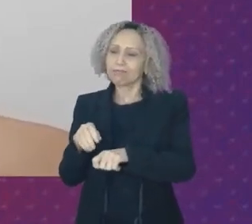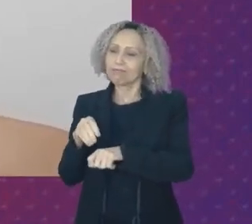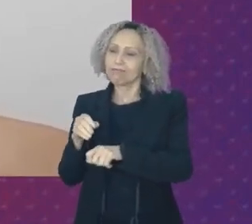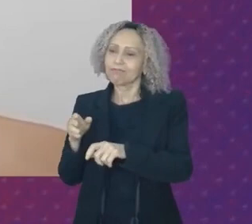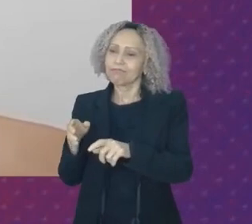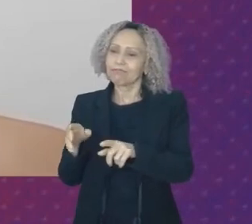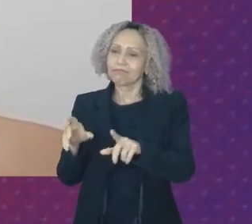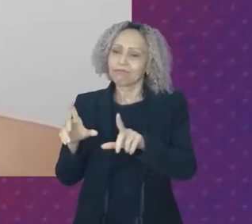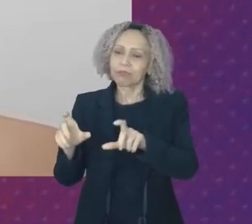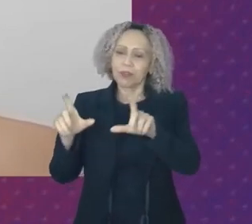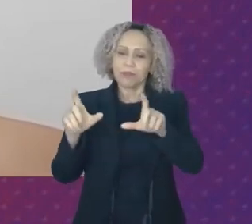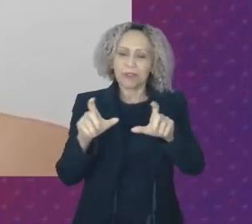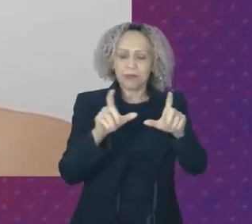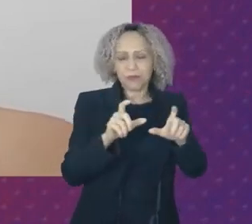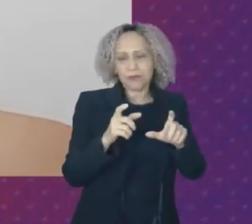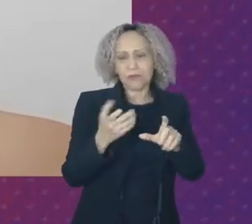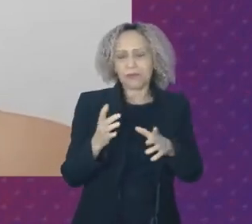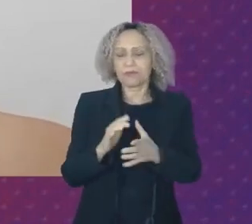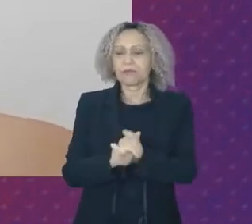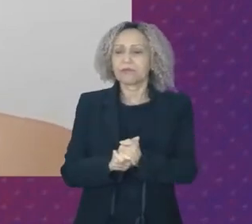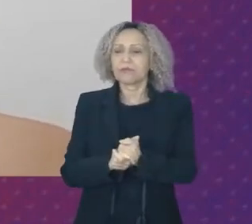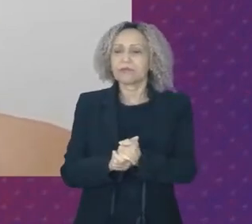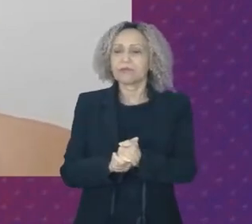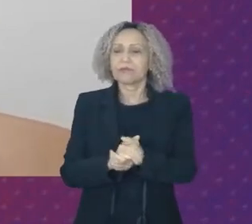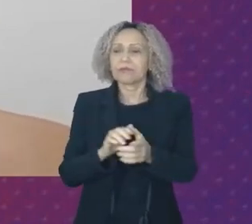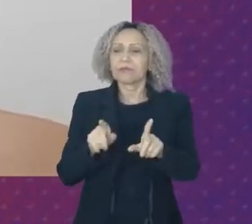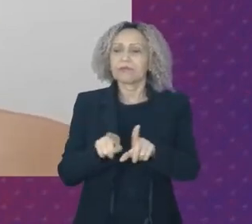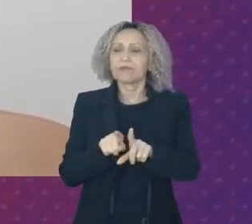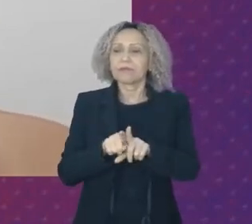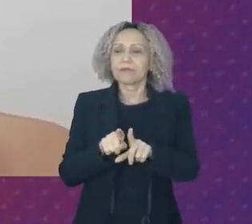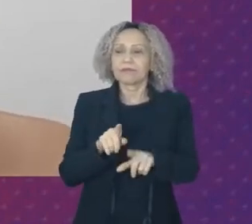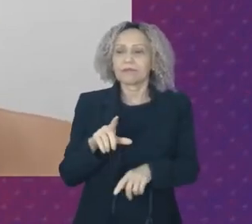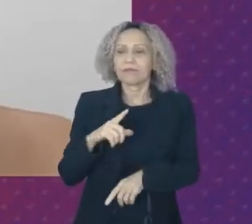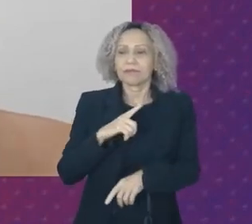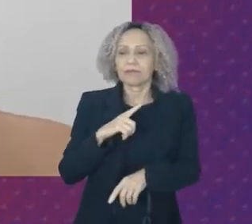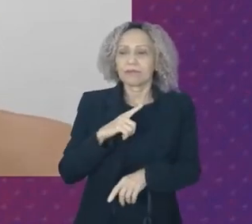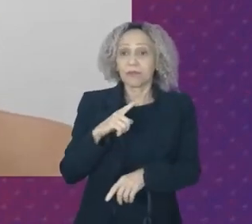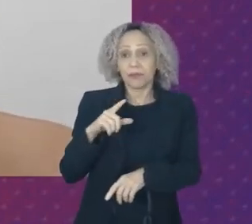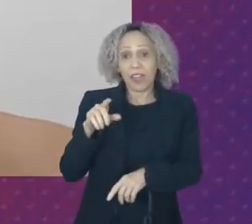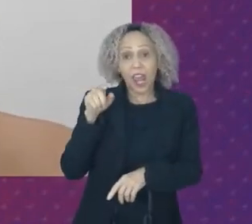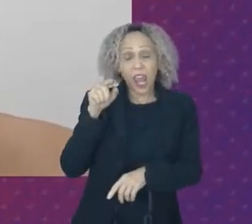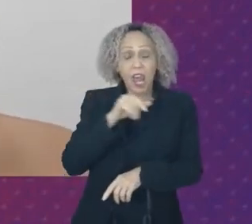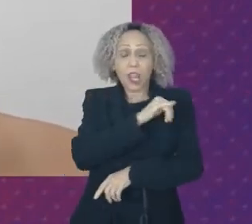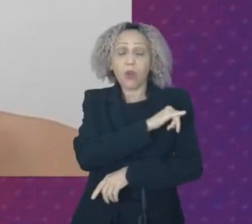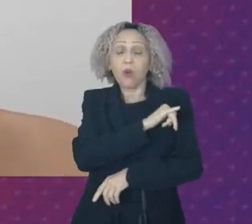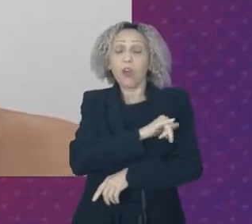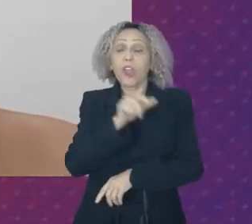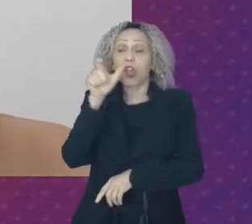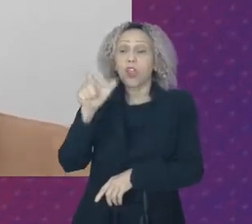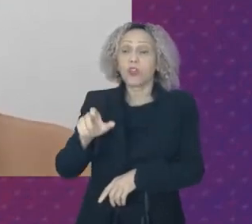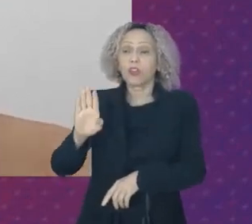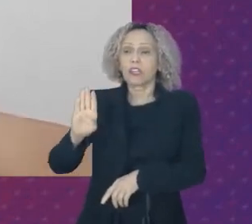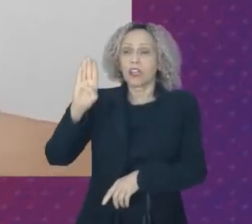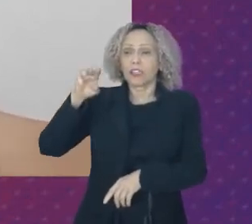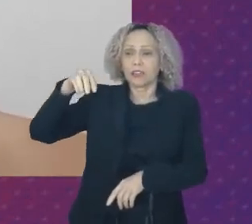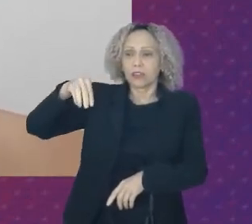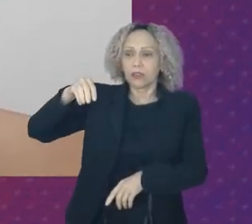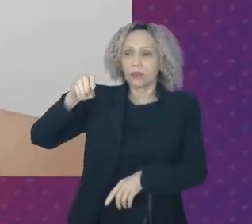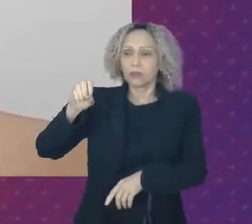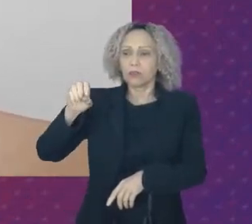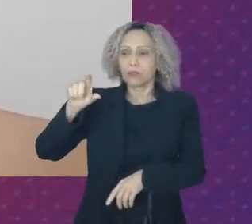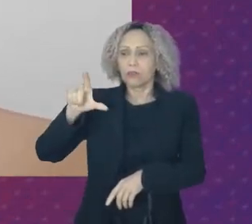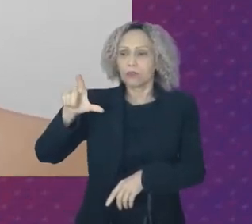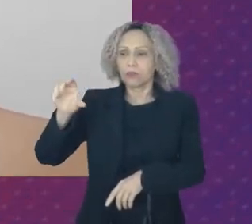também, para exemplo disso, foi o Molon no Rio de Janeiro, na última eleição, que as pessoas